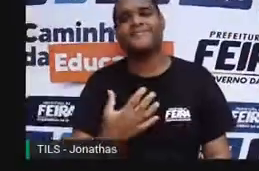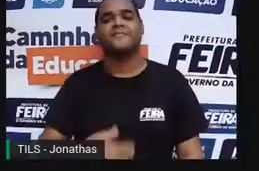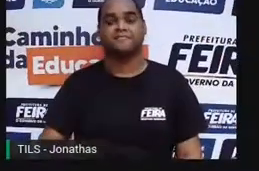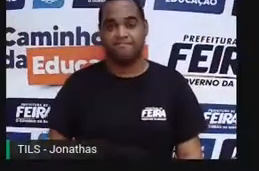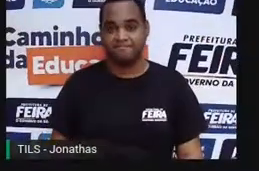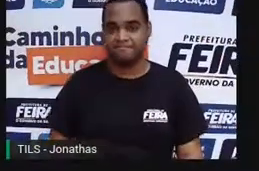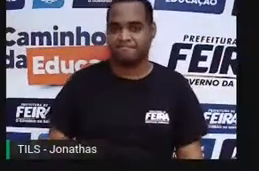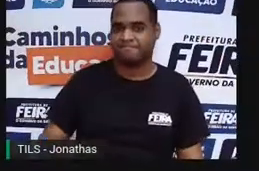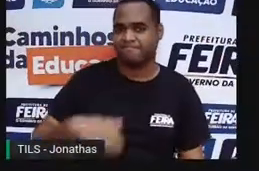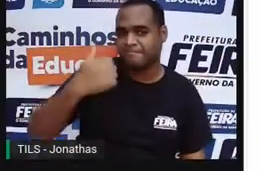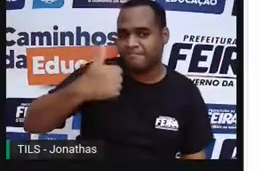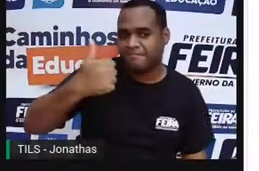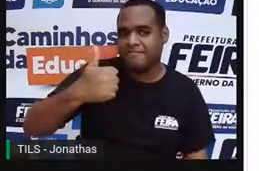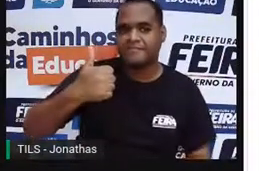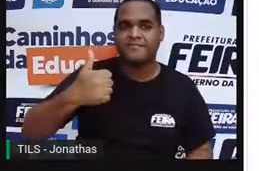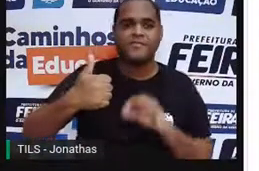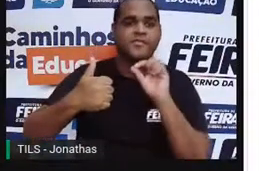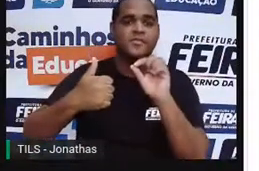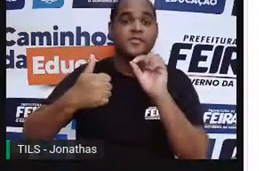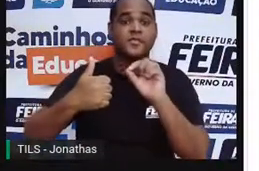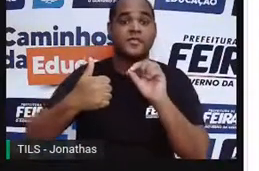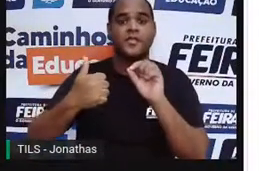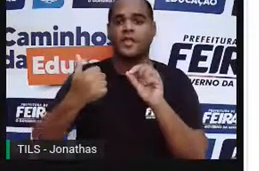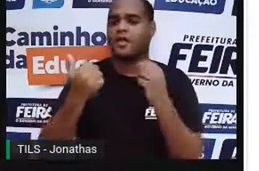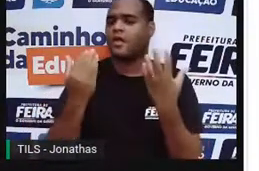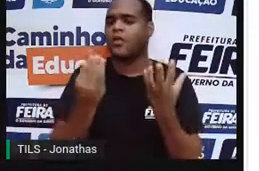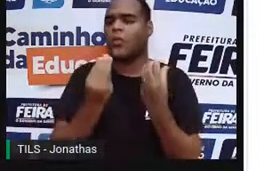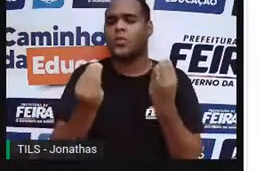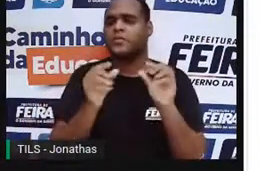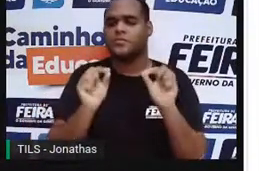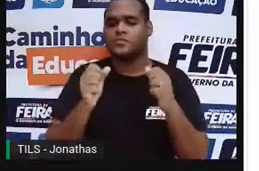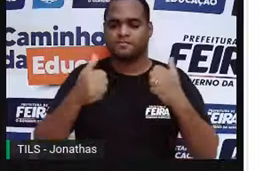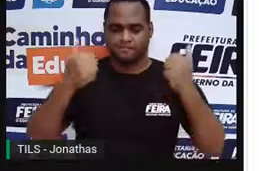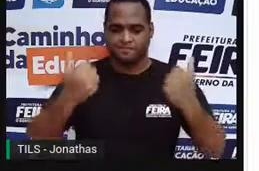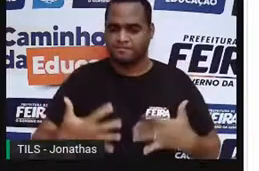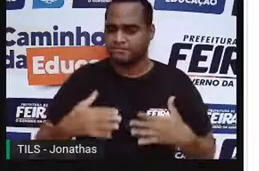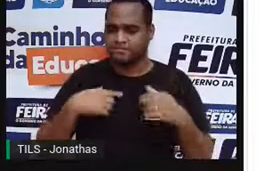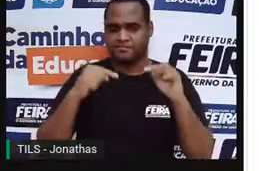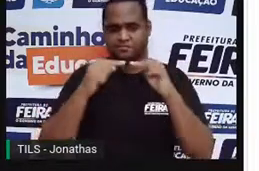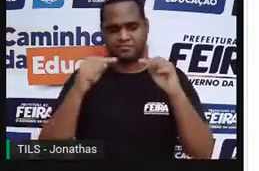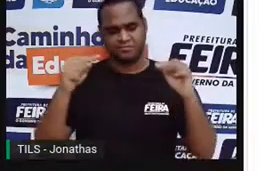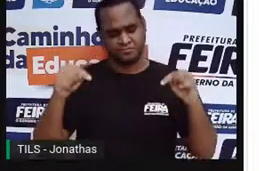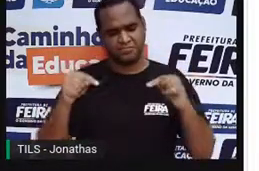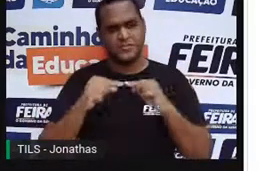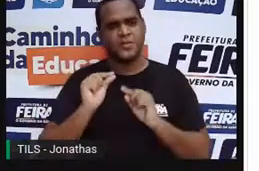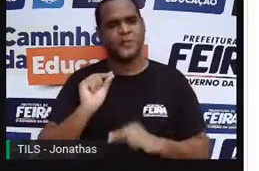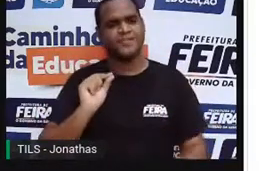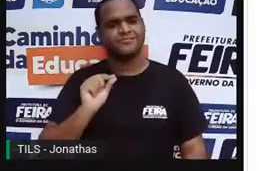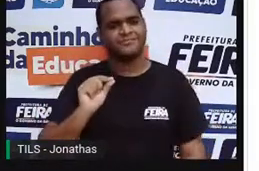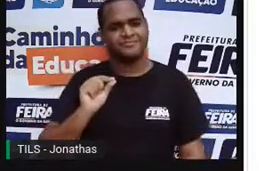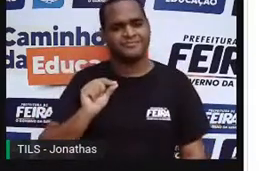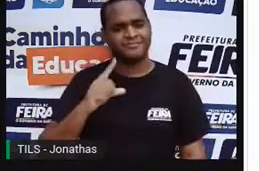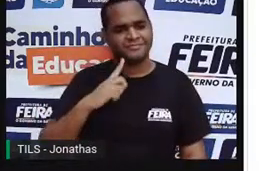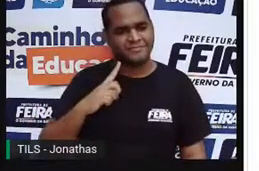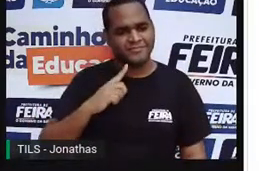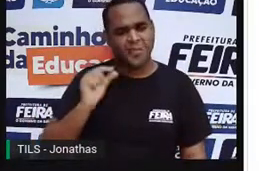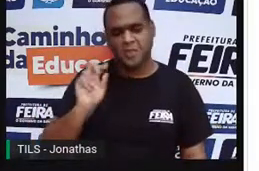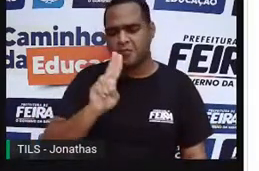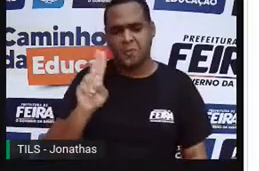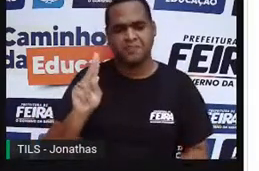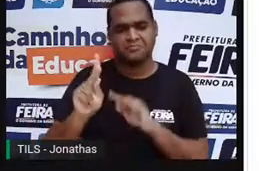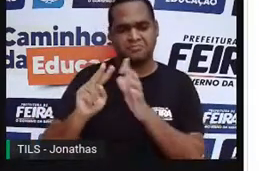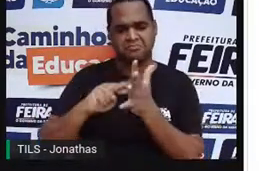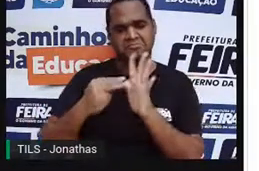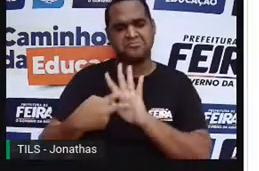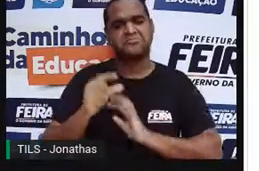primeiro né Vamos ver aí o que é um quadrilátero né quadrilátero esse nome